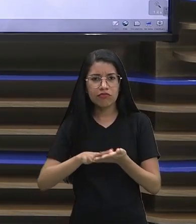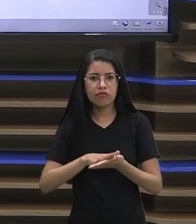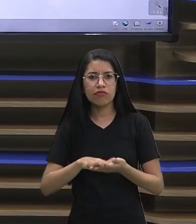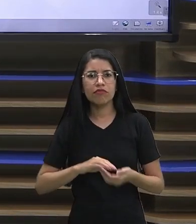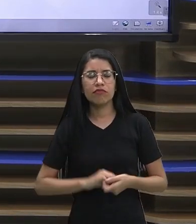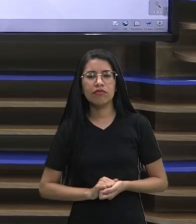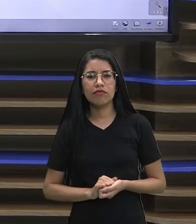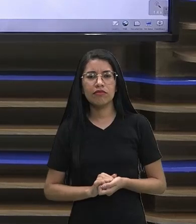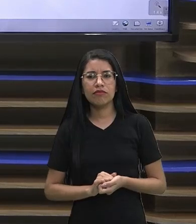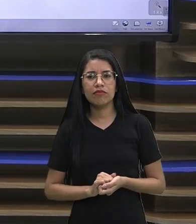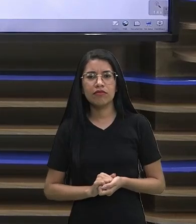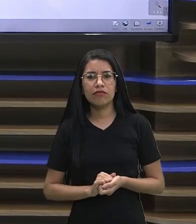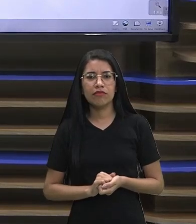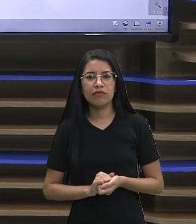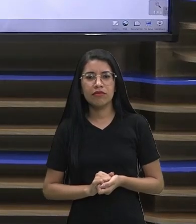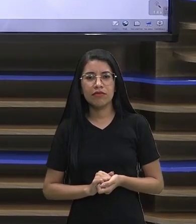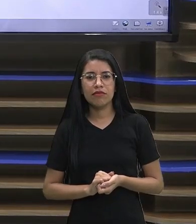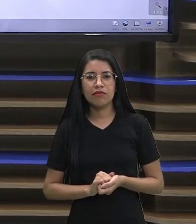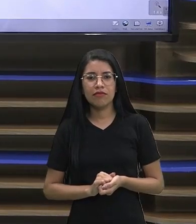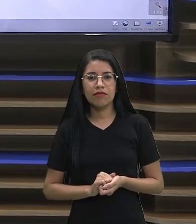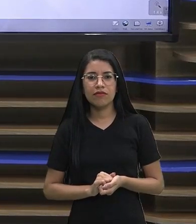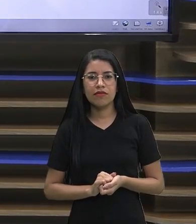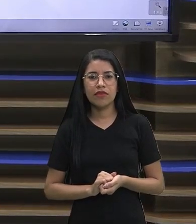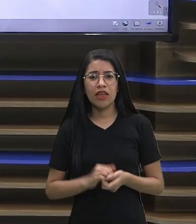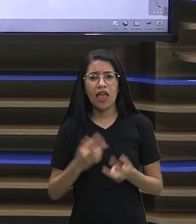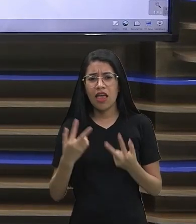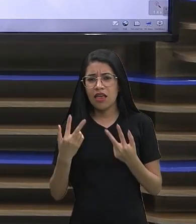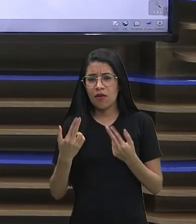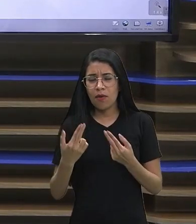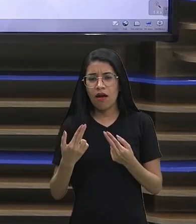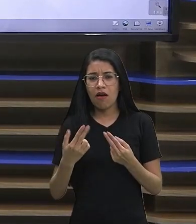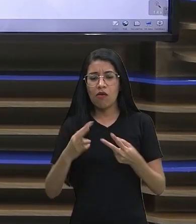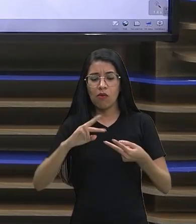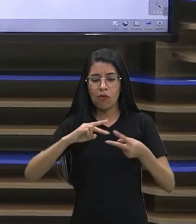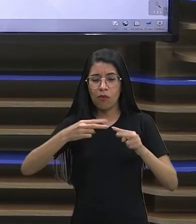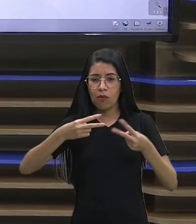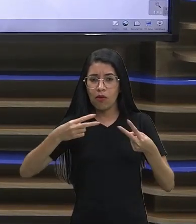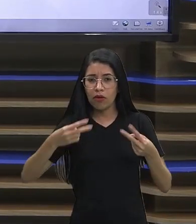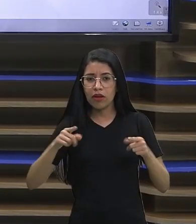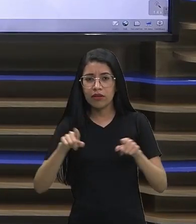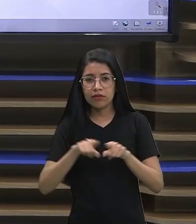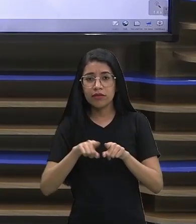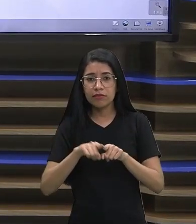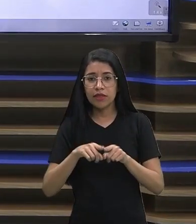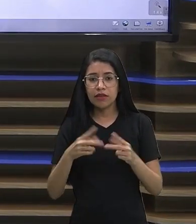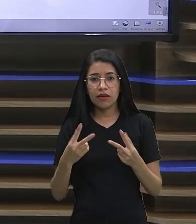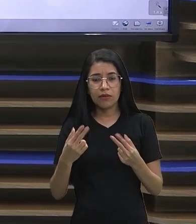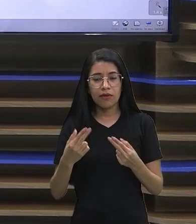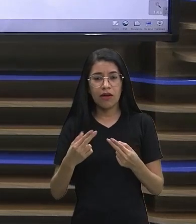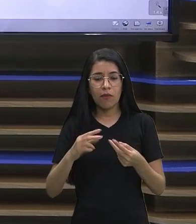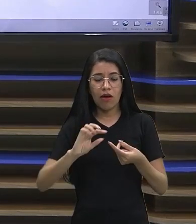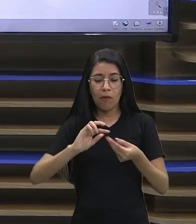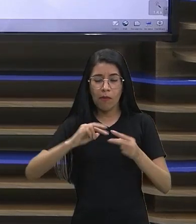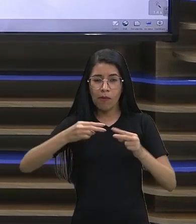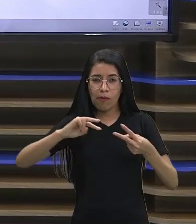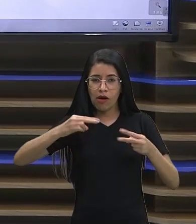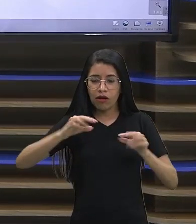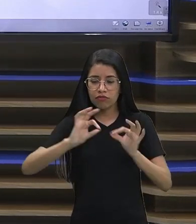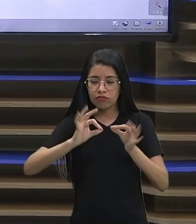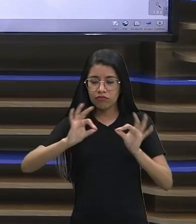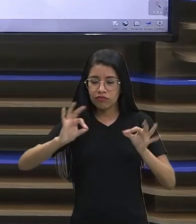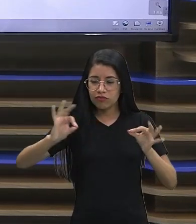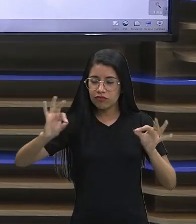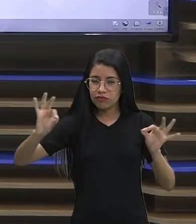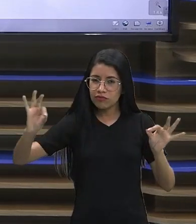Ele perder a linha. É a mesma coisa. O material genético, o DNA, ele é muito longo, ele é uma fita muito